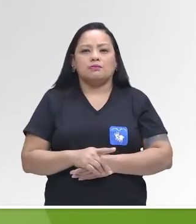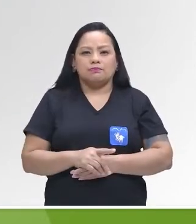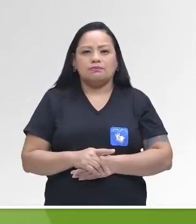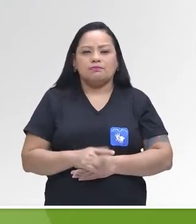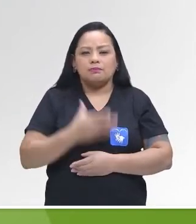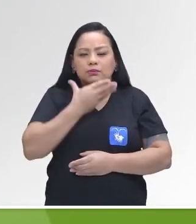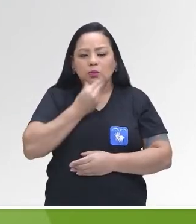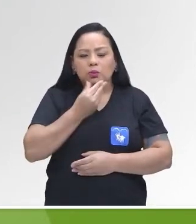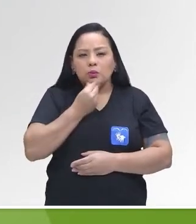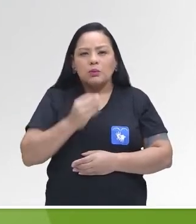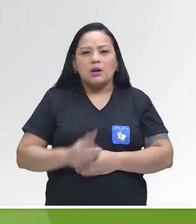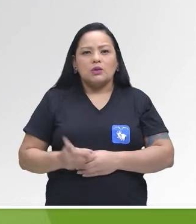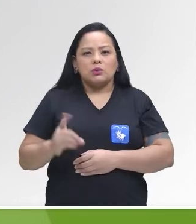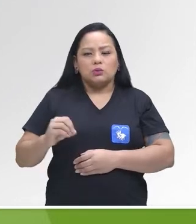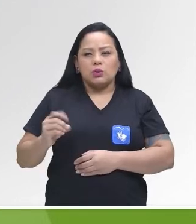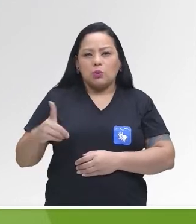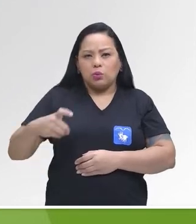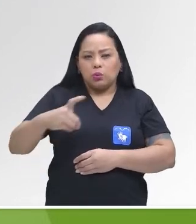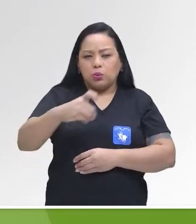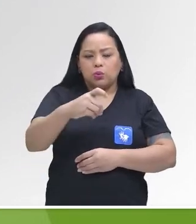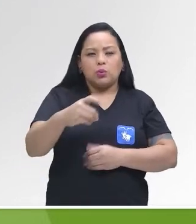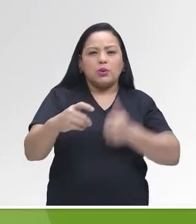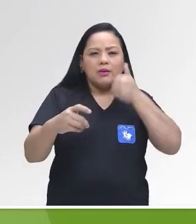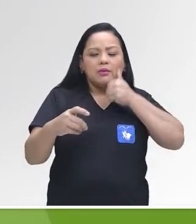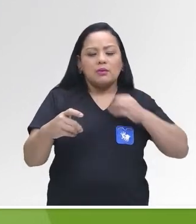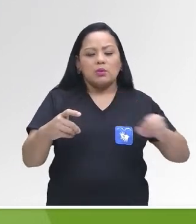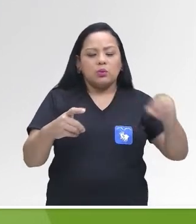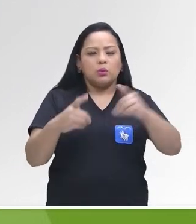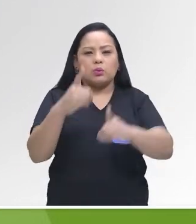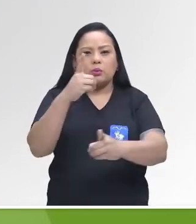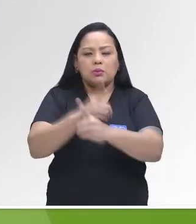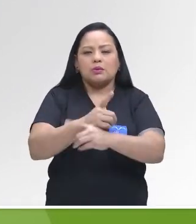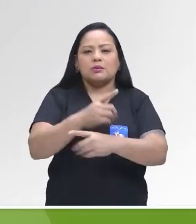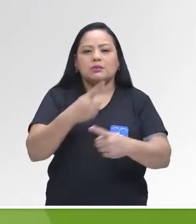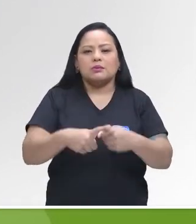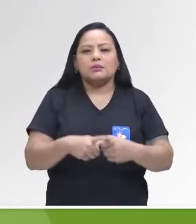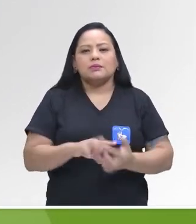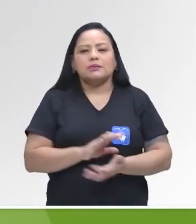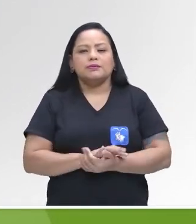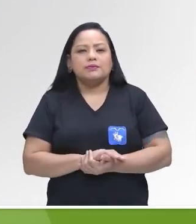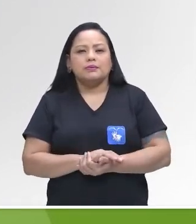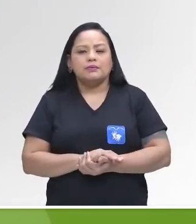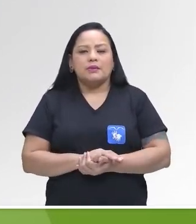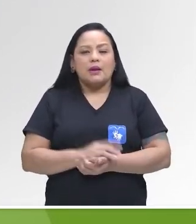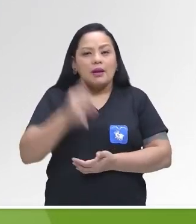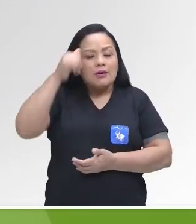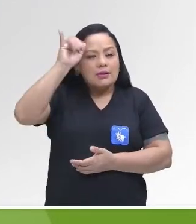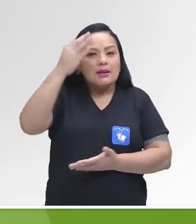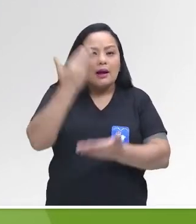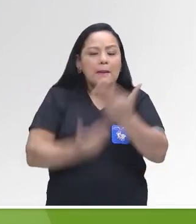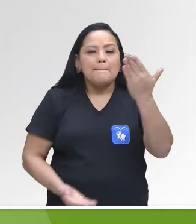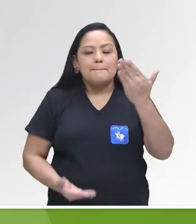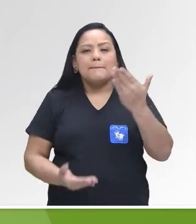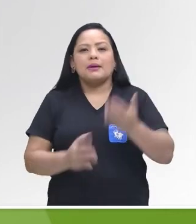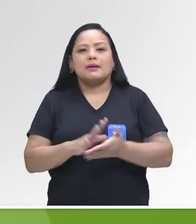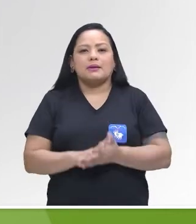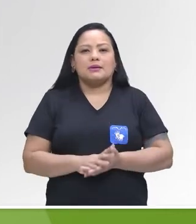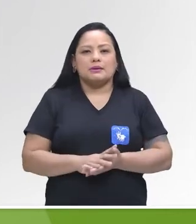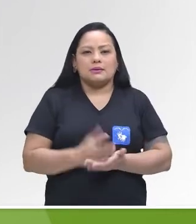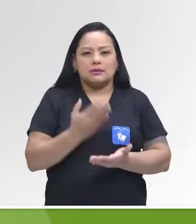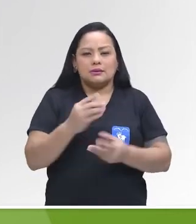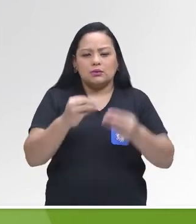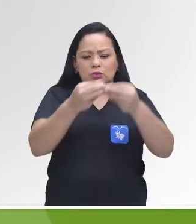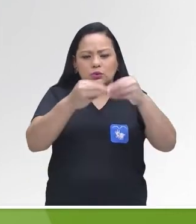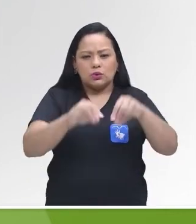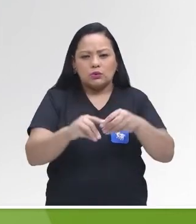fêmea, tá bom? Então, porque eles ficam aí nessa posição justamente para não haver muita perda de óvulos, né? Imaginem, na água, a